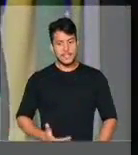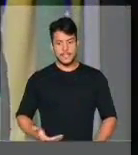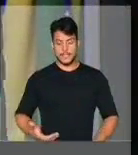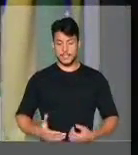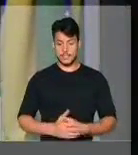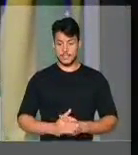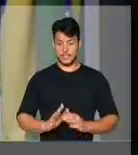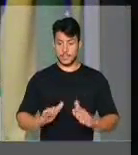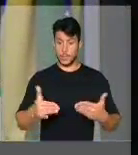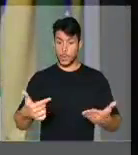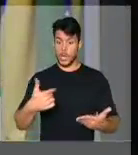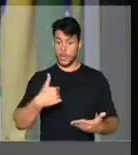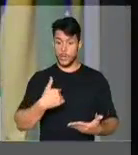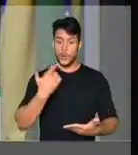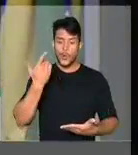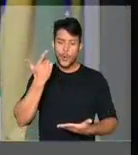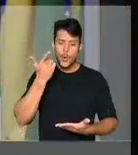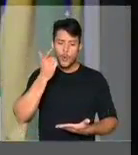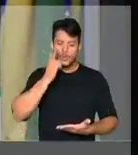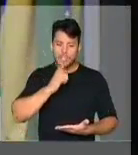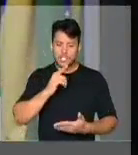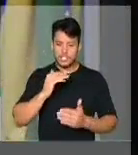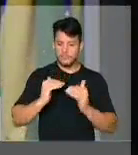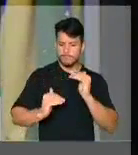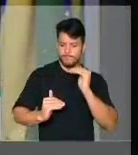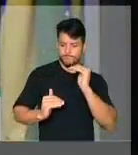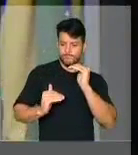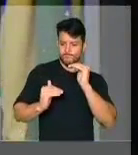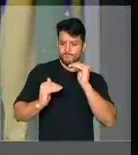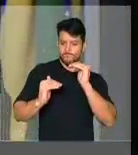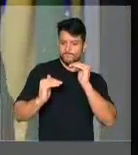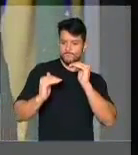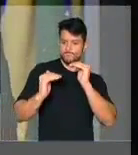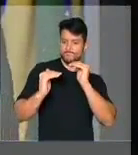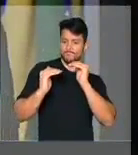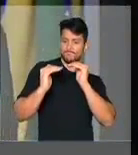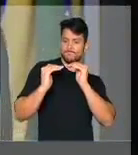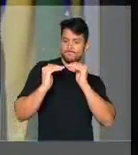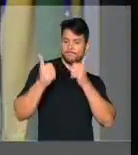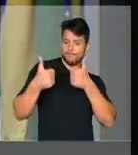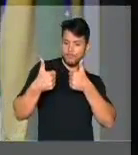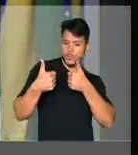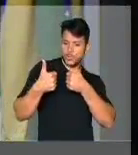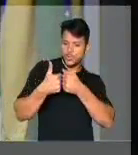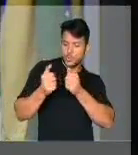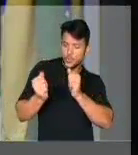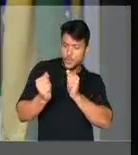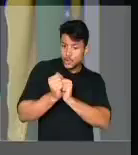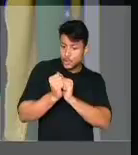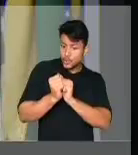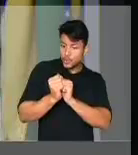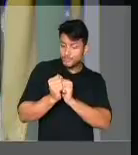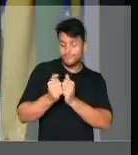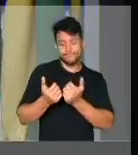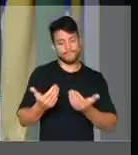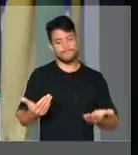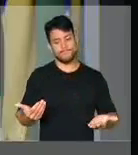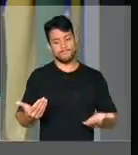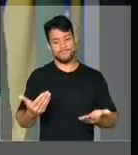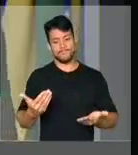momento em que eu me encontrava, cabeça a cabeça, disputando o primeiro lugar, de acordo com as